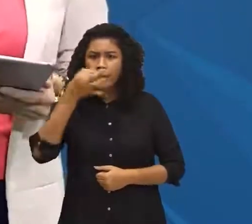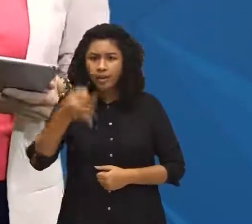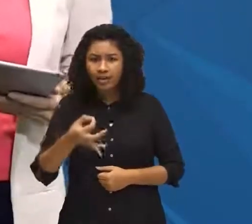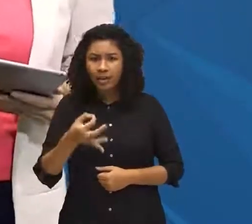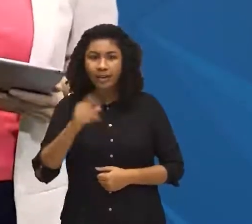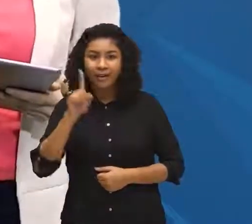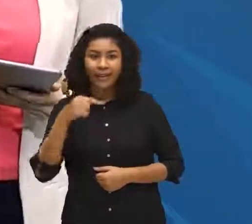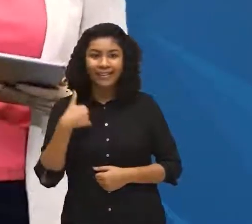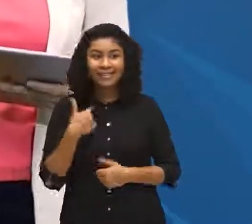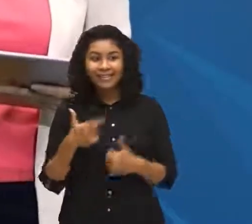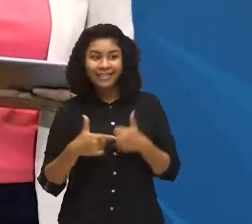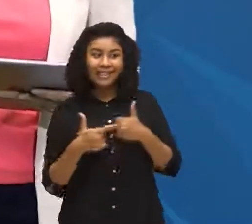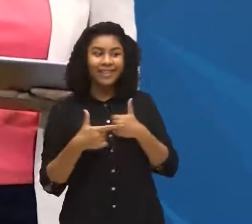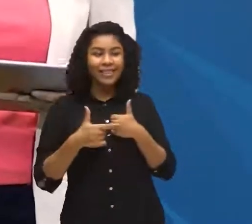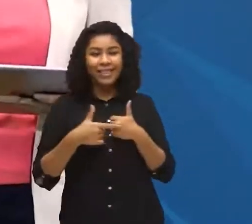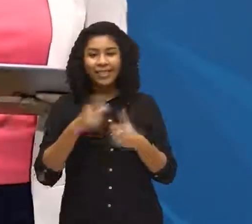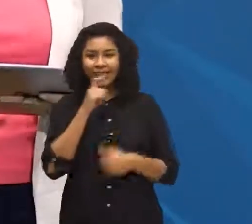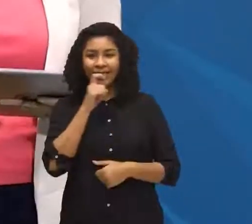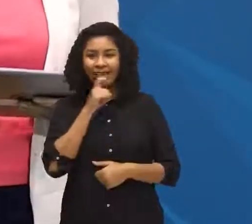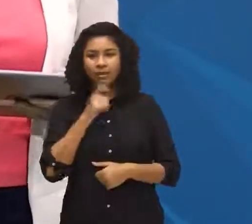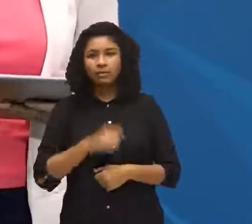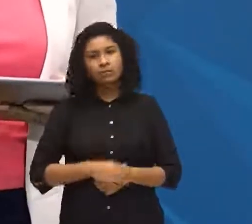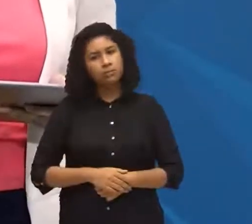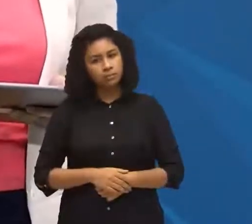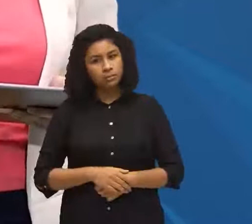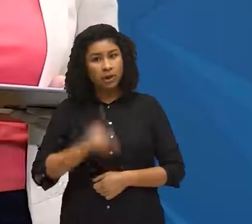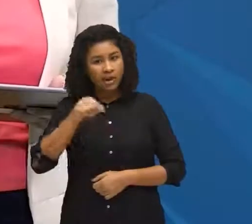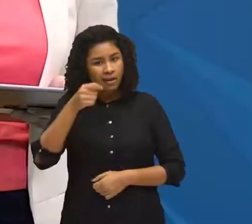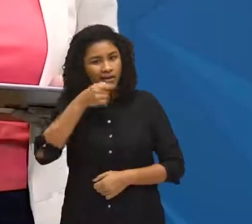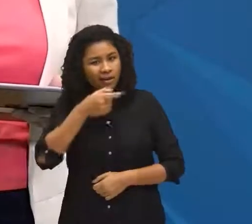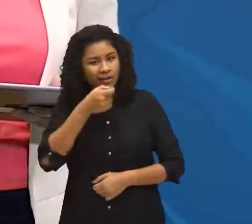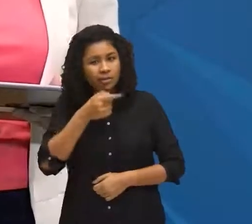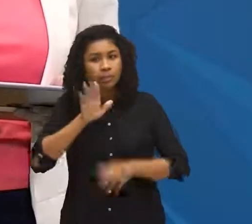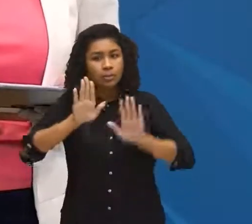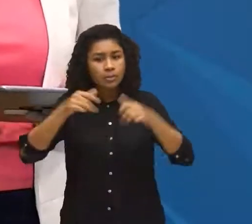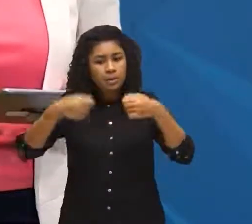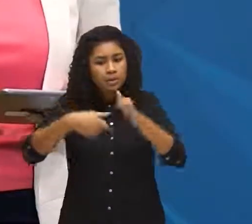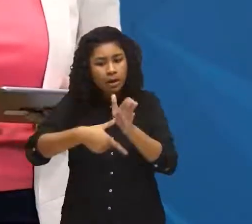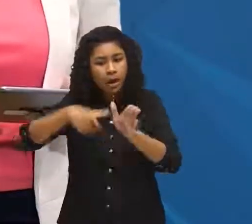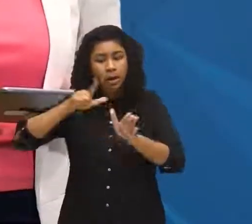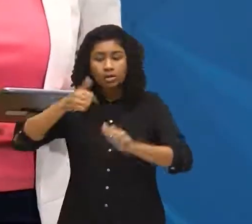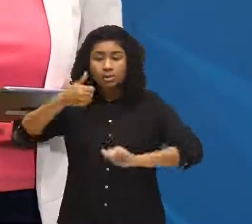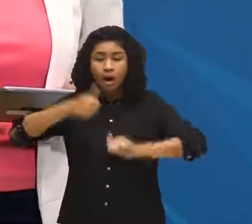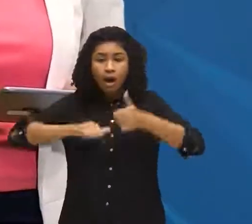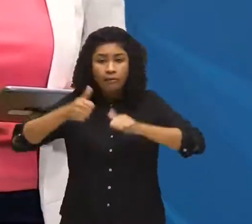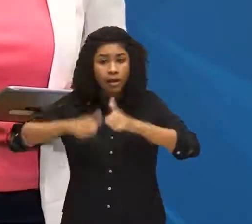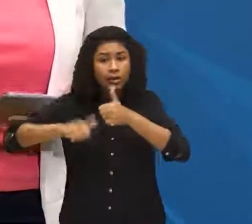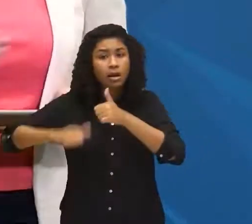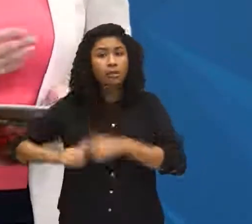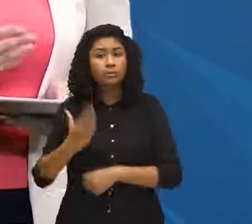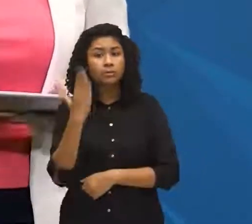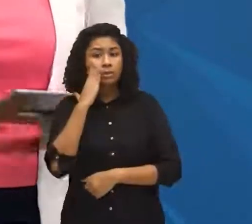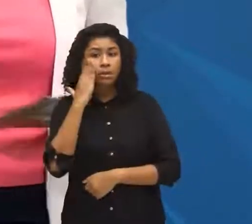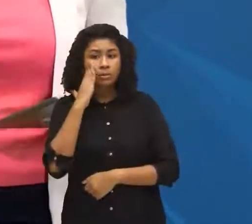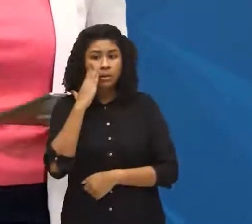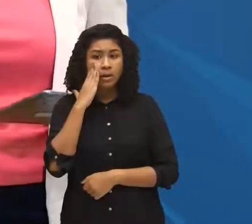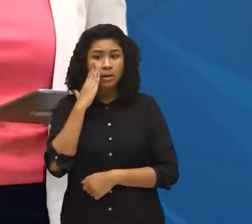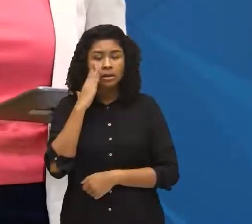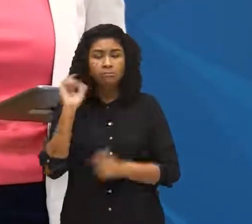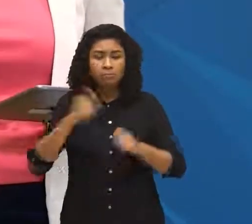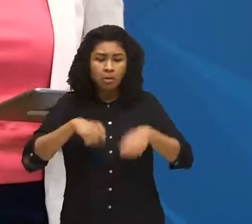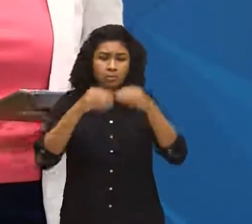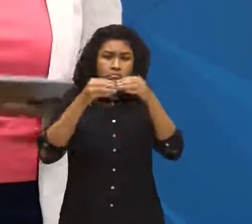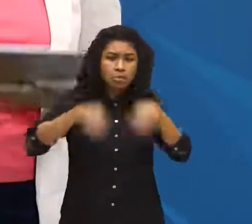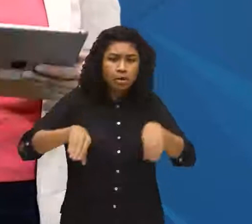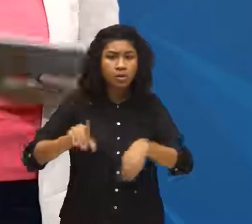engraçadas, elas são trágicas, mas a gente tem que saber avaliar os riscos antes que elas causem danos, tá bom? Então, elas não vão